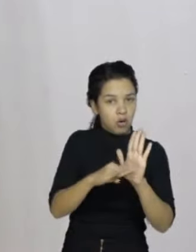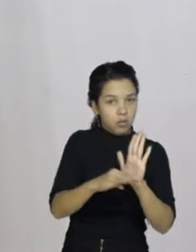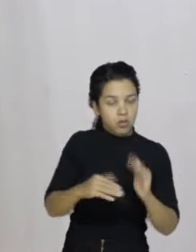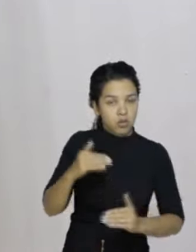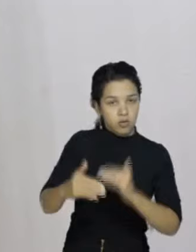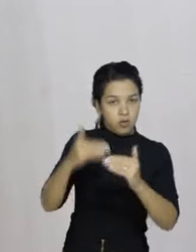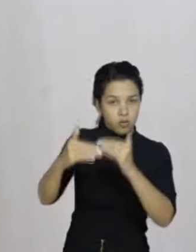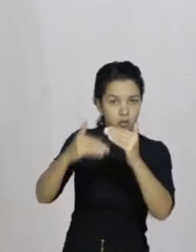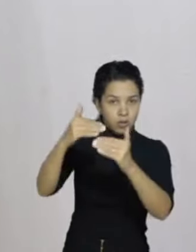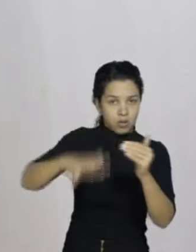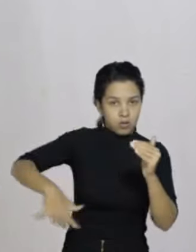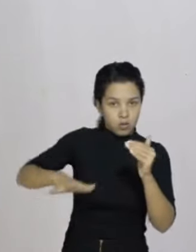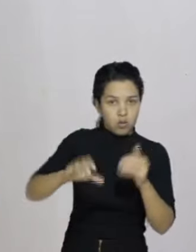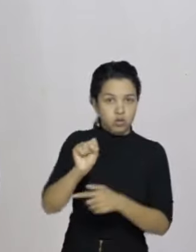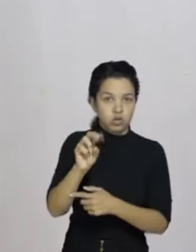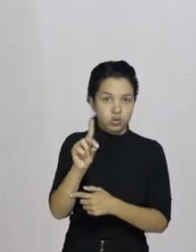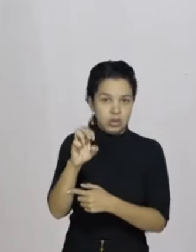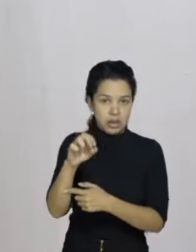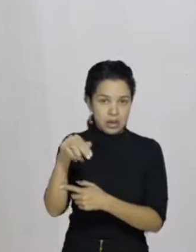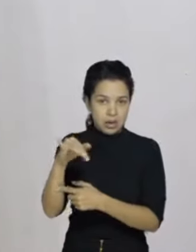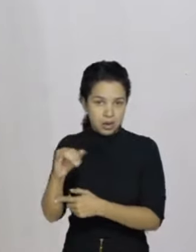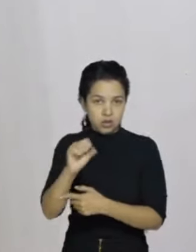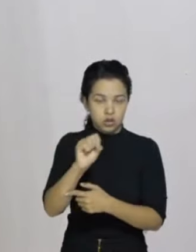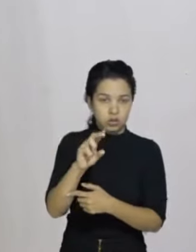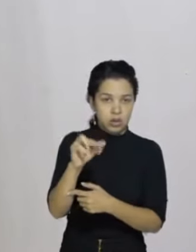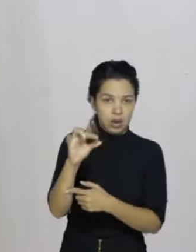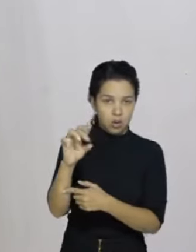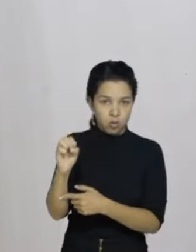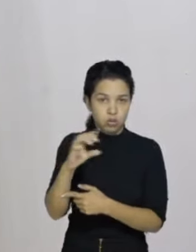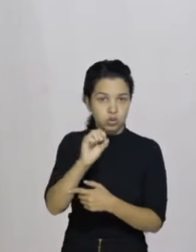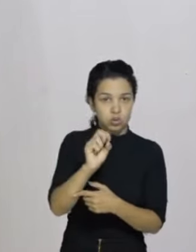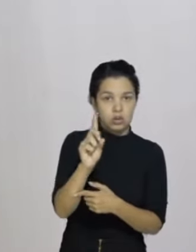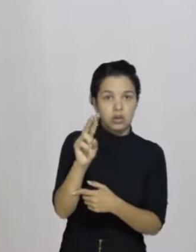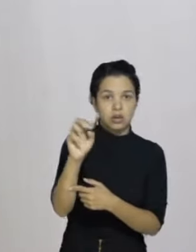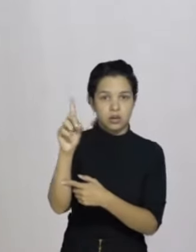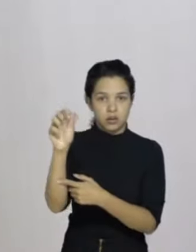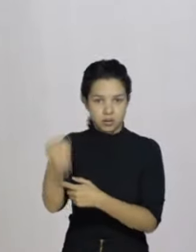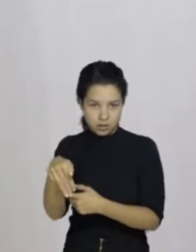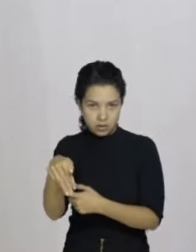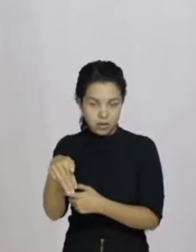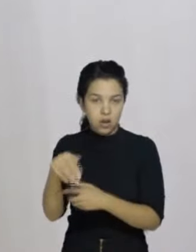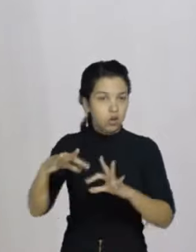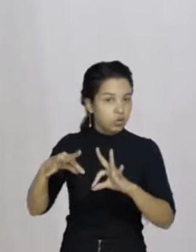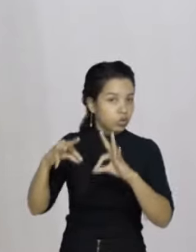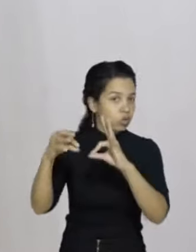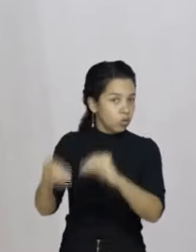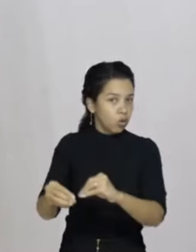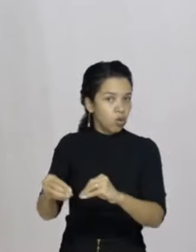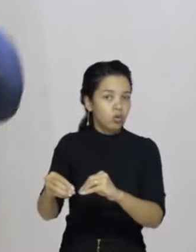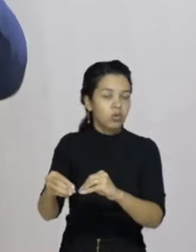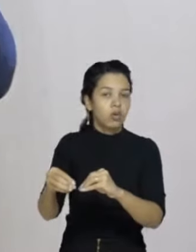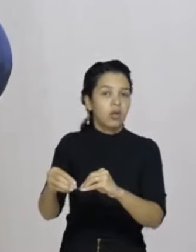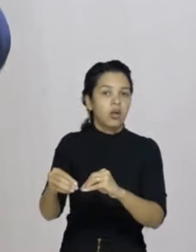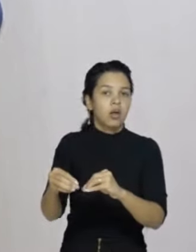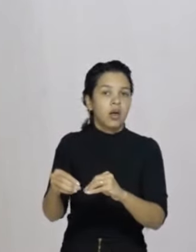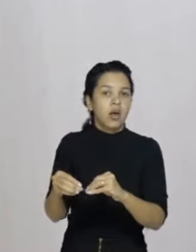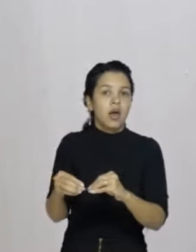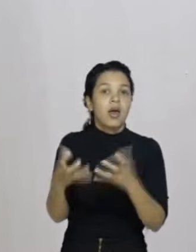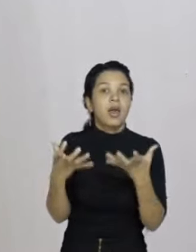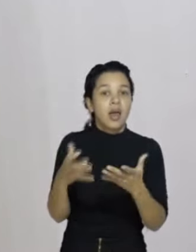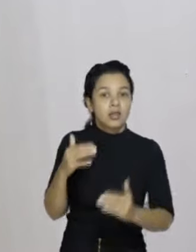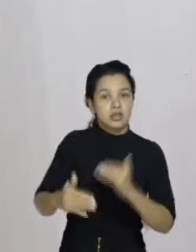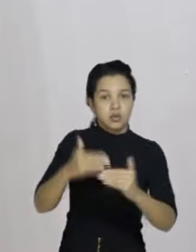Sudene sudeco sudam da Amazônia todos eles são definidos por tentar